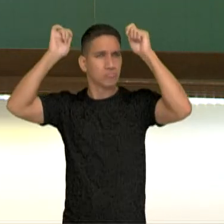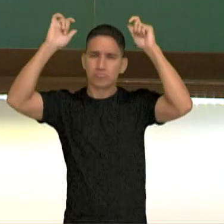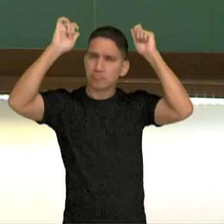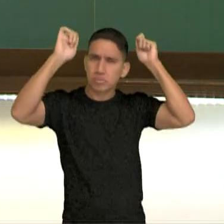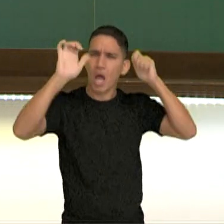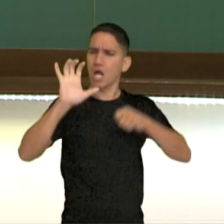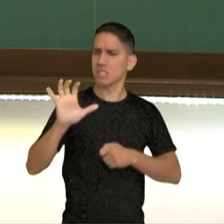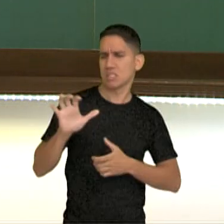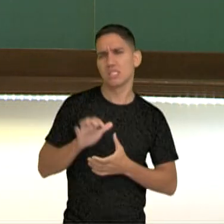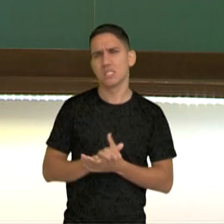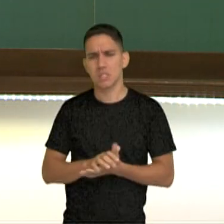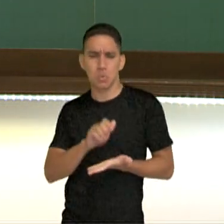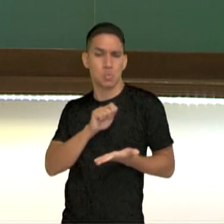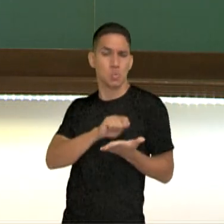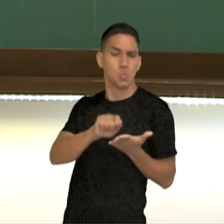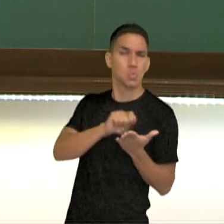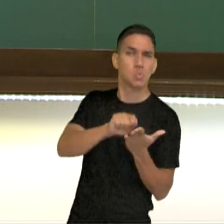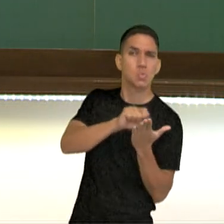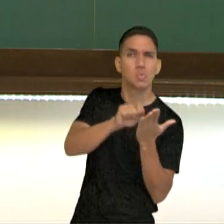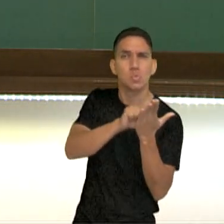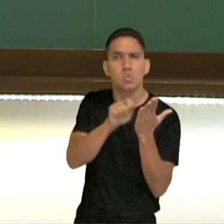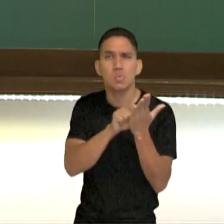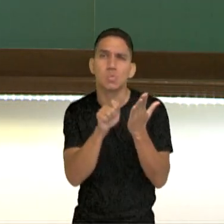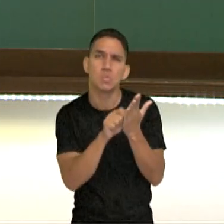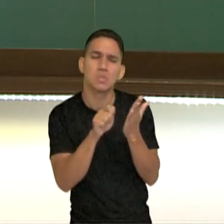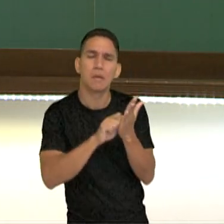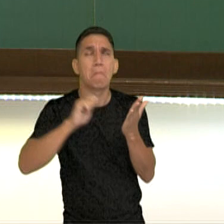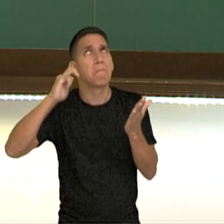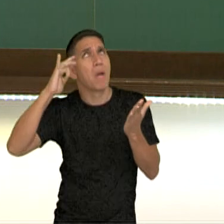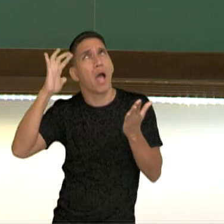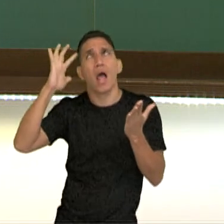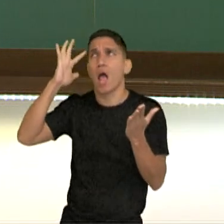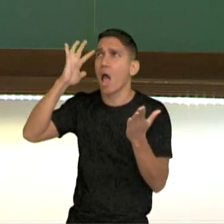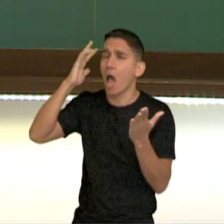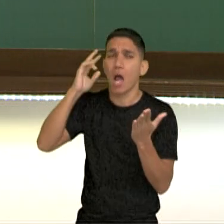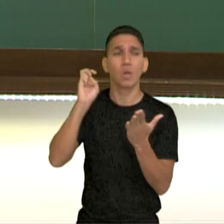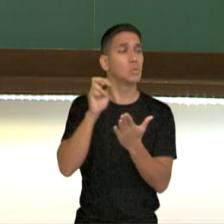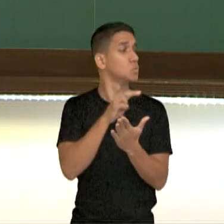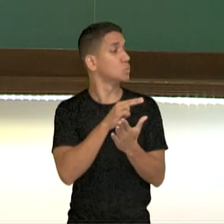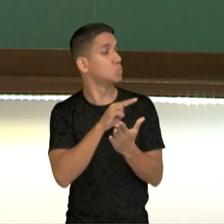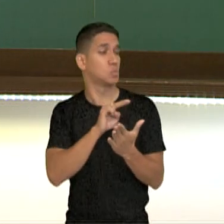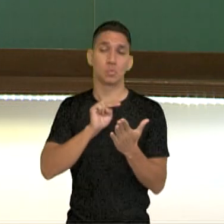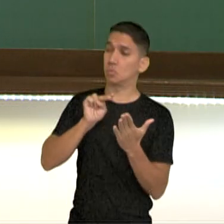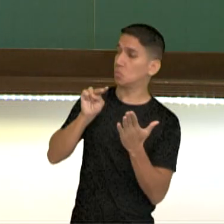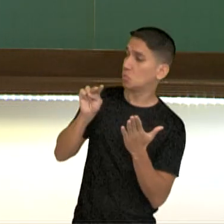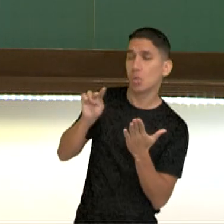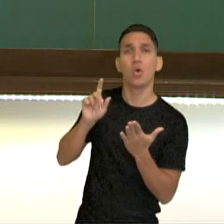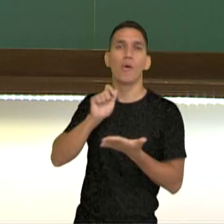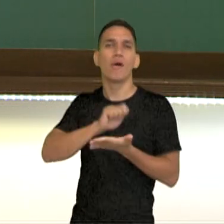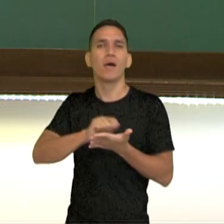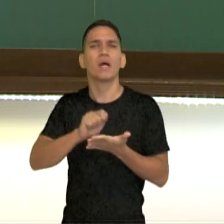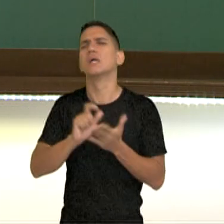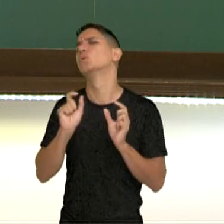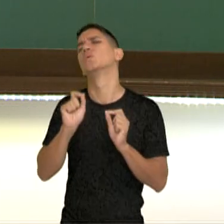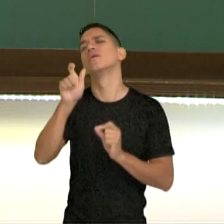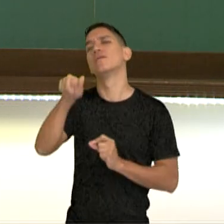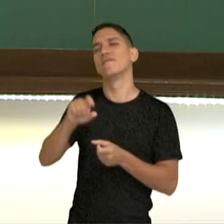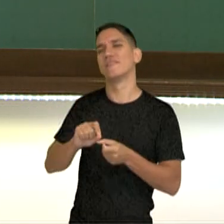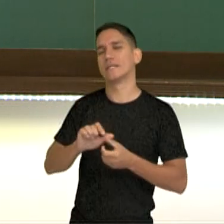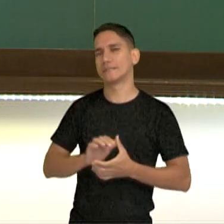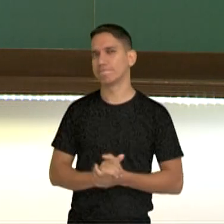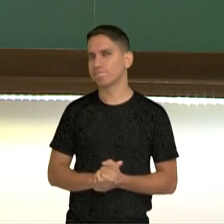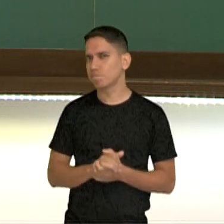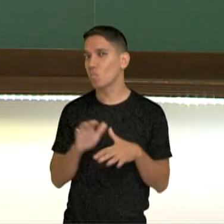Fica ali com um caderninho na mão e pensando, olhando para os lados e fazendo as anotações. E aí,